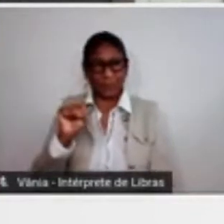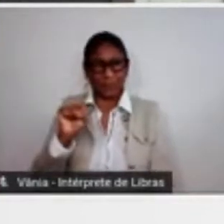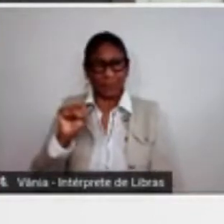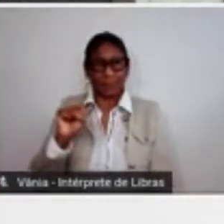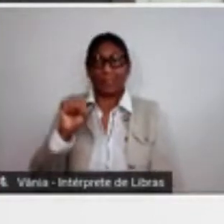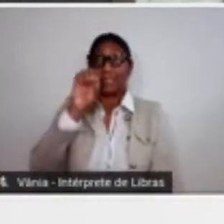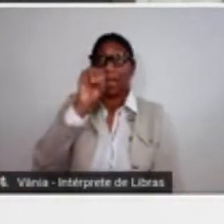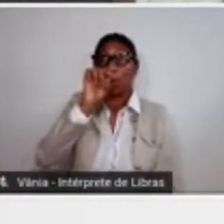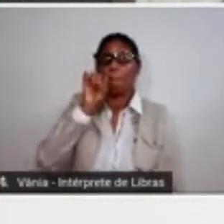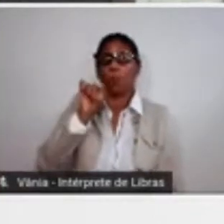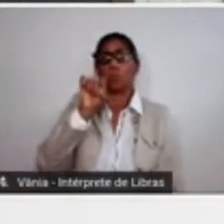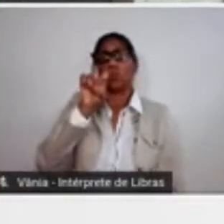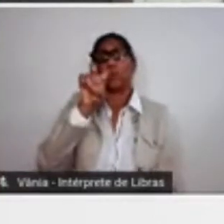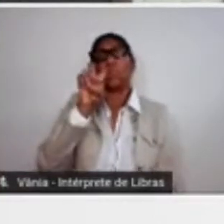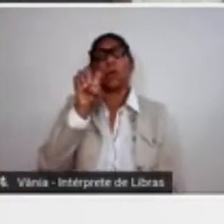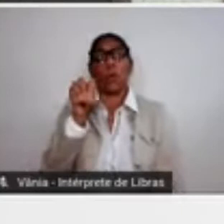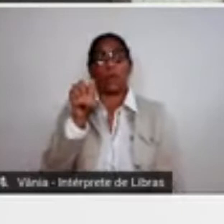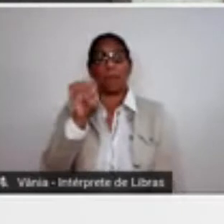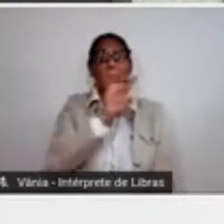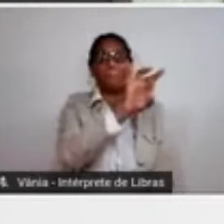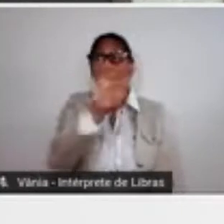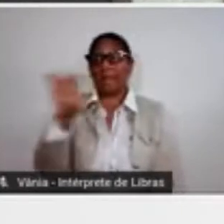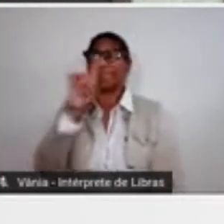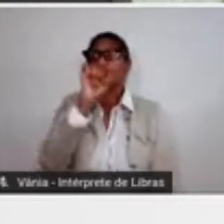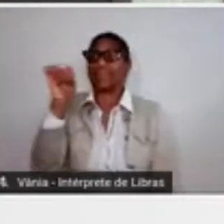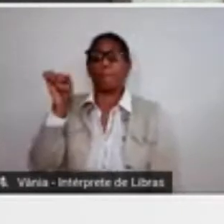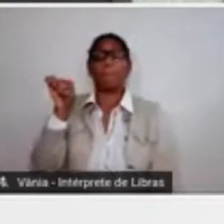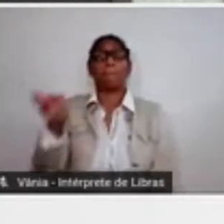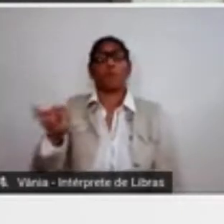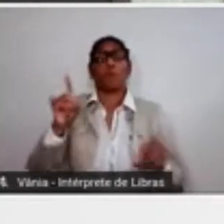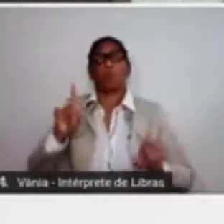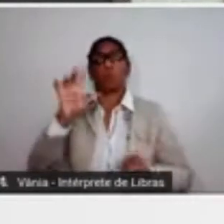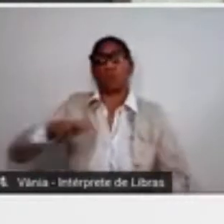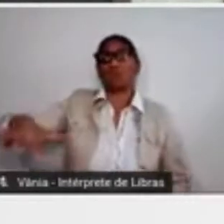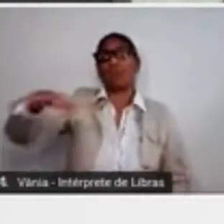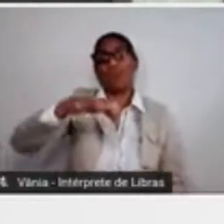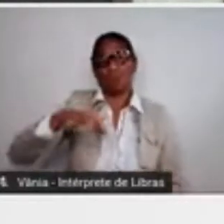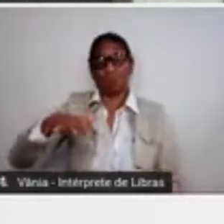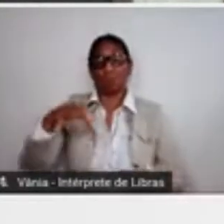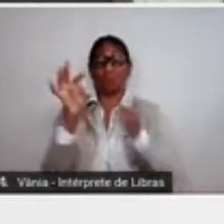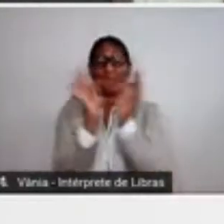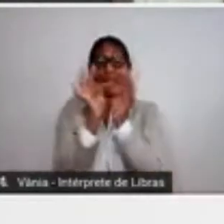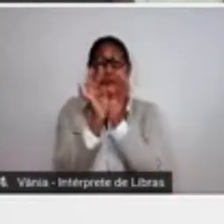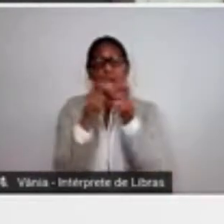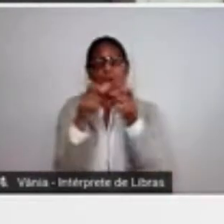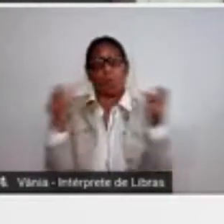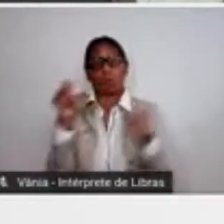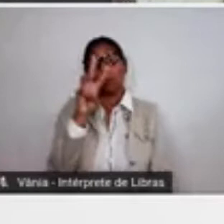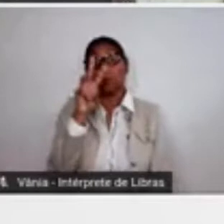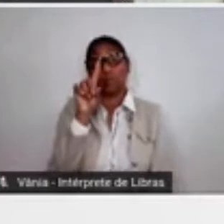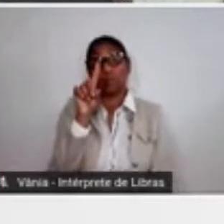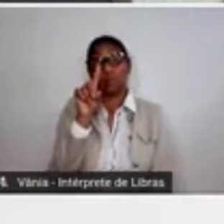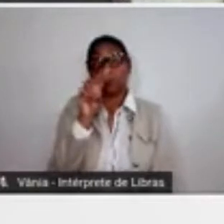0,58 leitos para cada 100 mil habitantes. Taquara teve um aumento de 32%